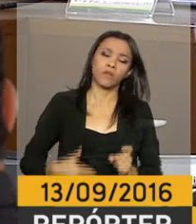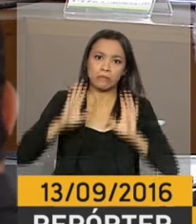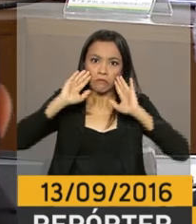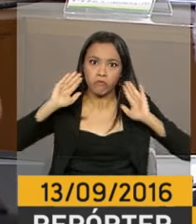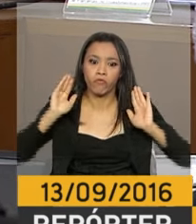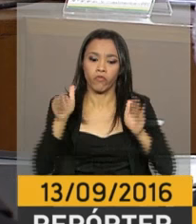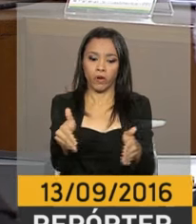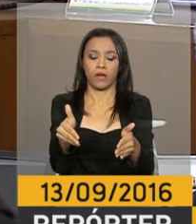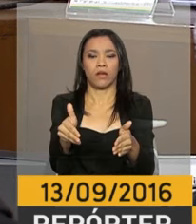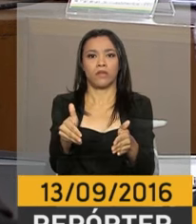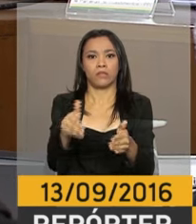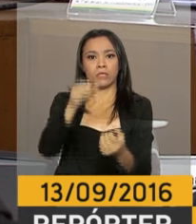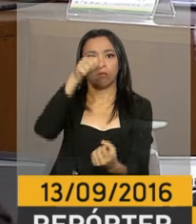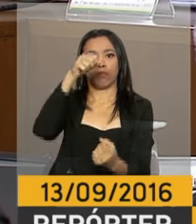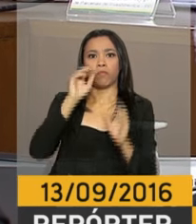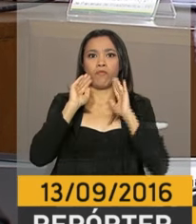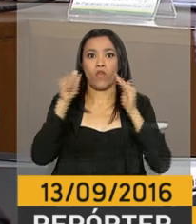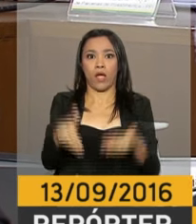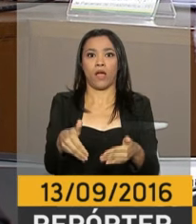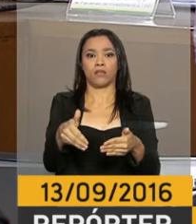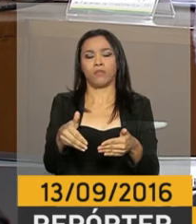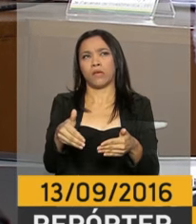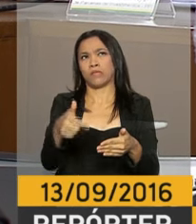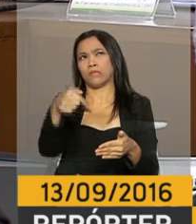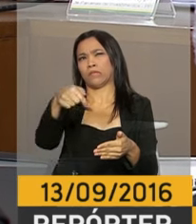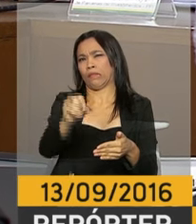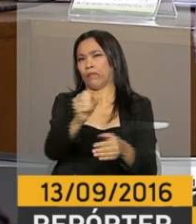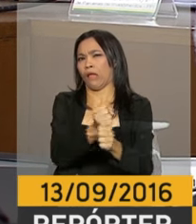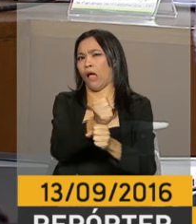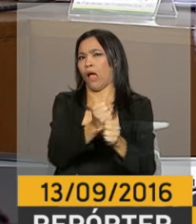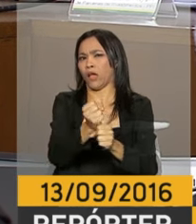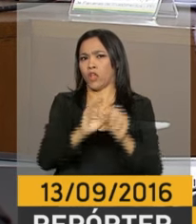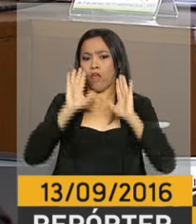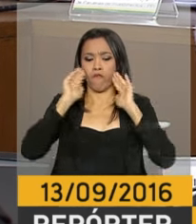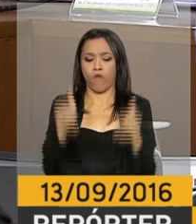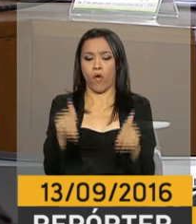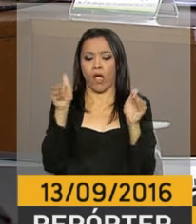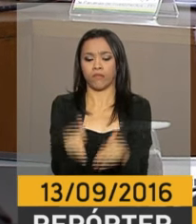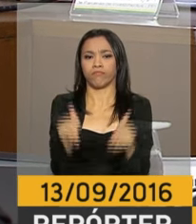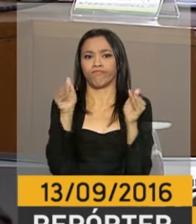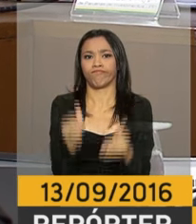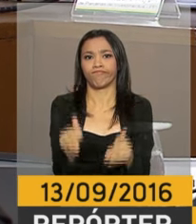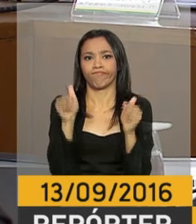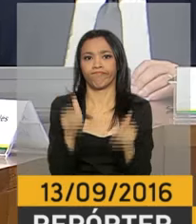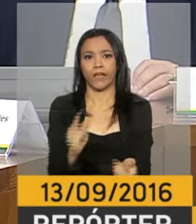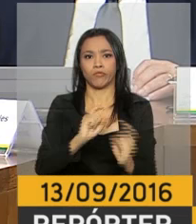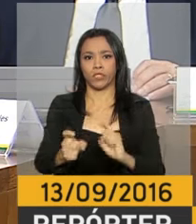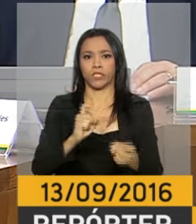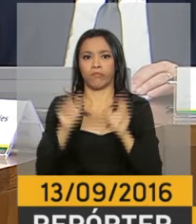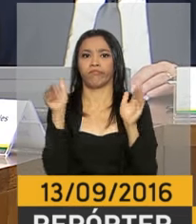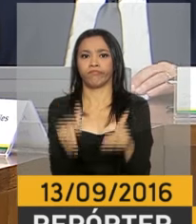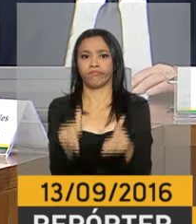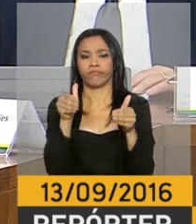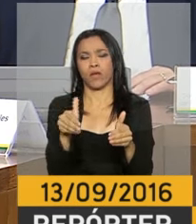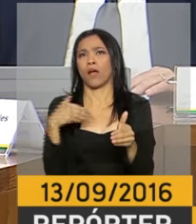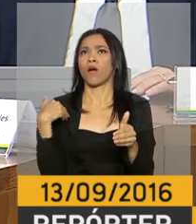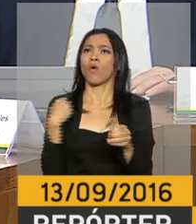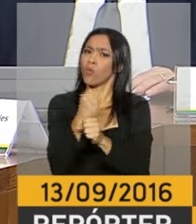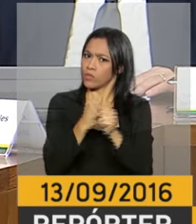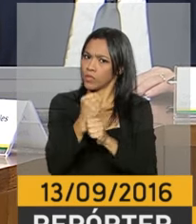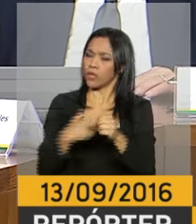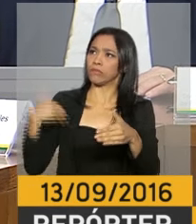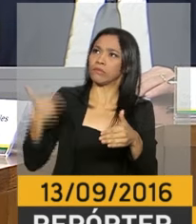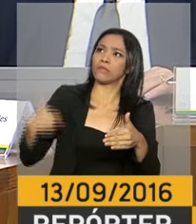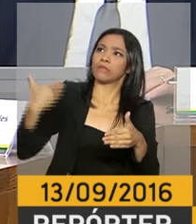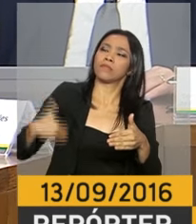centralizada se nós pegarmos 60 70 anos atrás nós tínhamos Exatamente isso uma administração centralizada a ao longo do tempo o